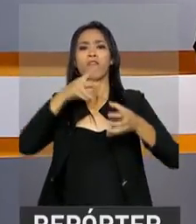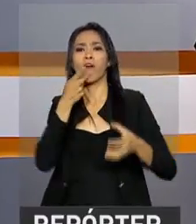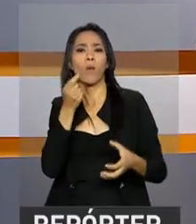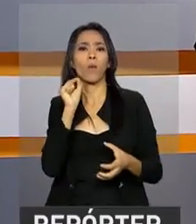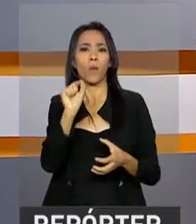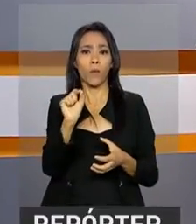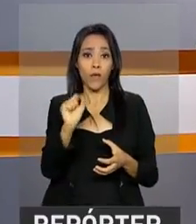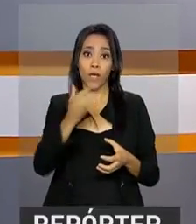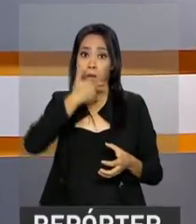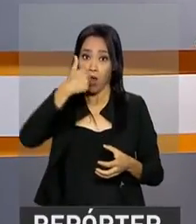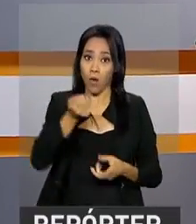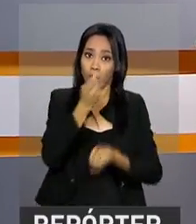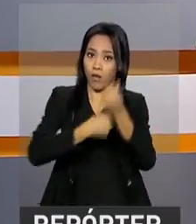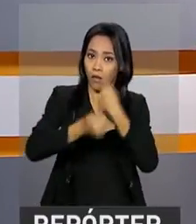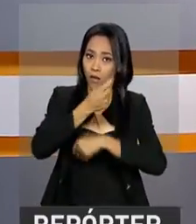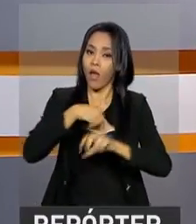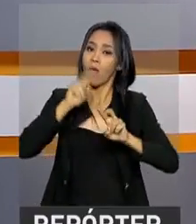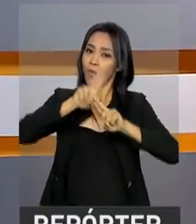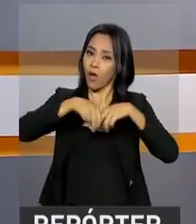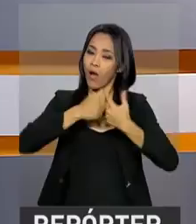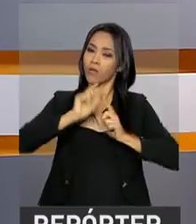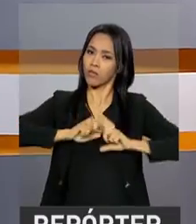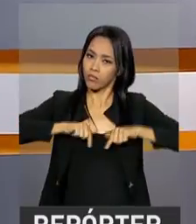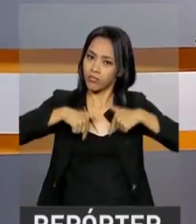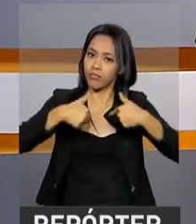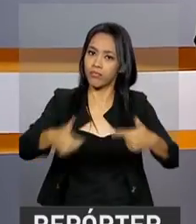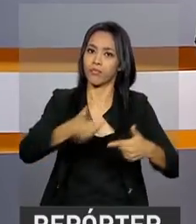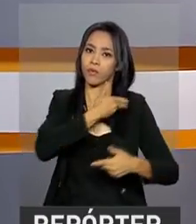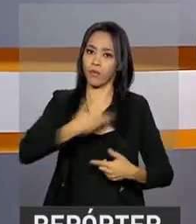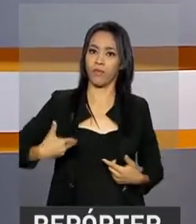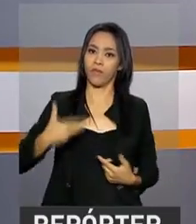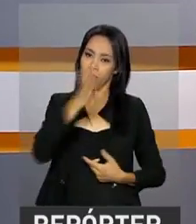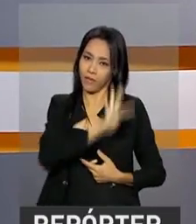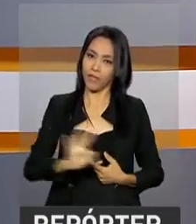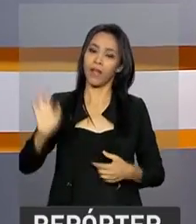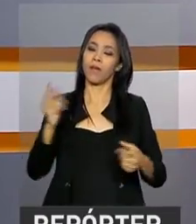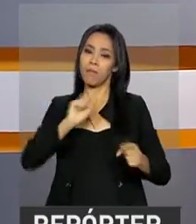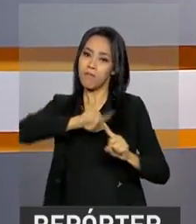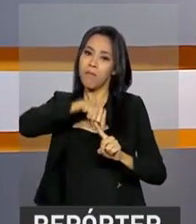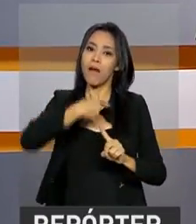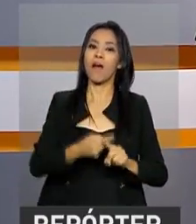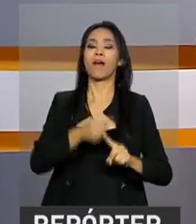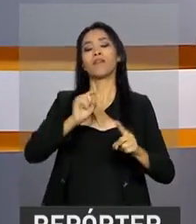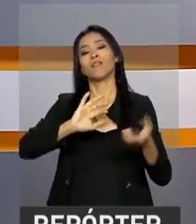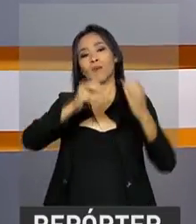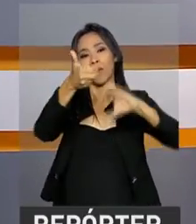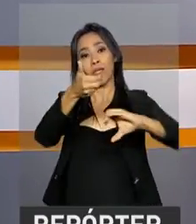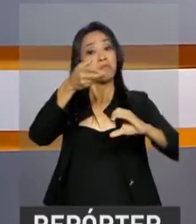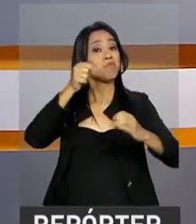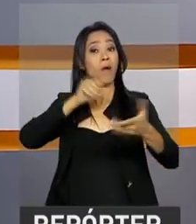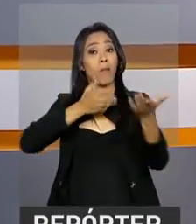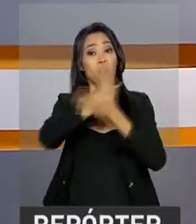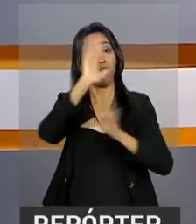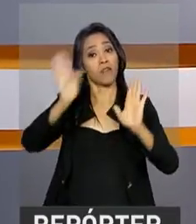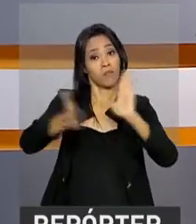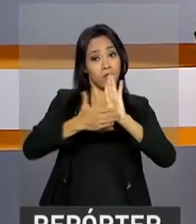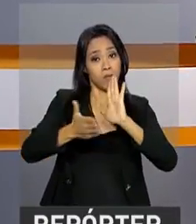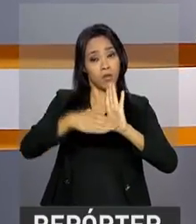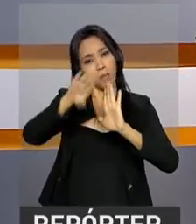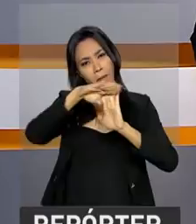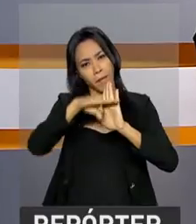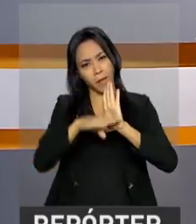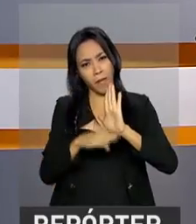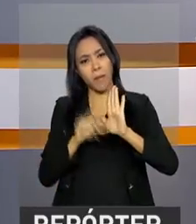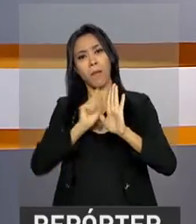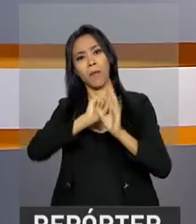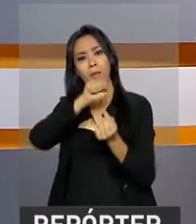econômico se deve ao trabalho do governo federal e do Congresso em aprovar as reformas necessárias